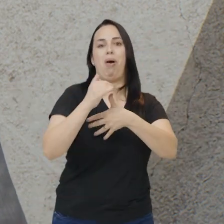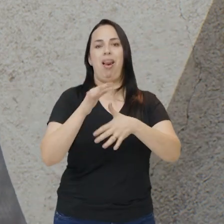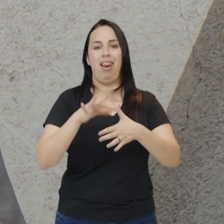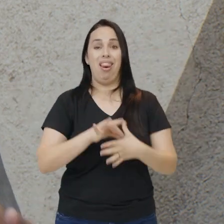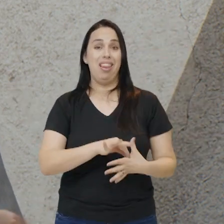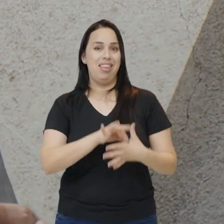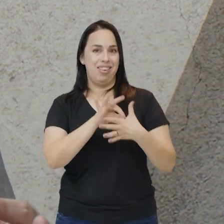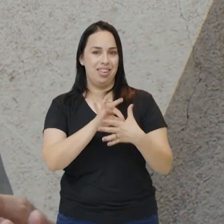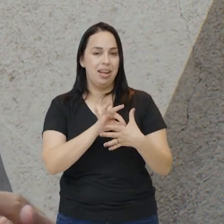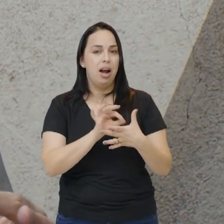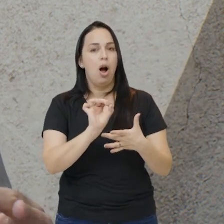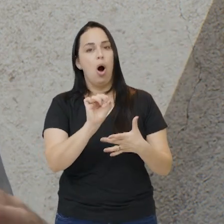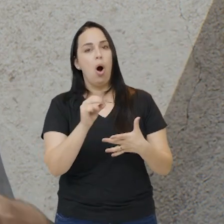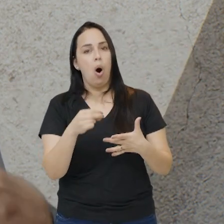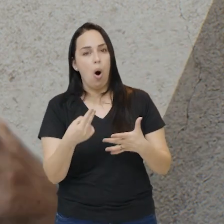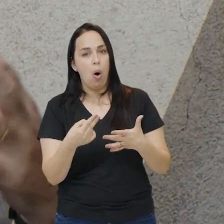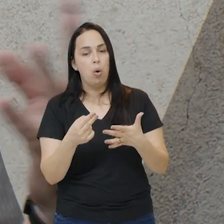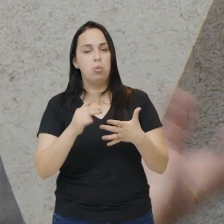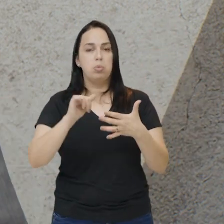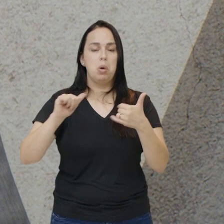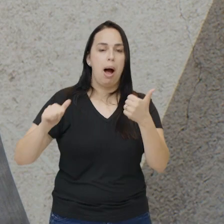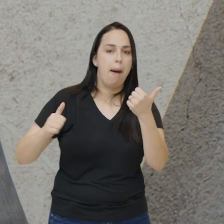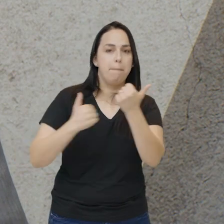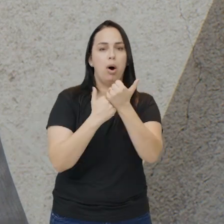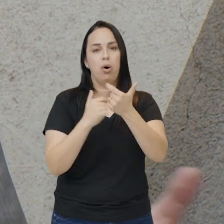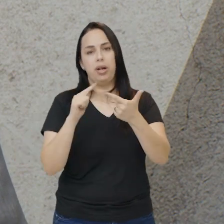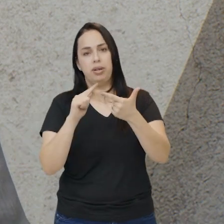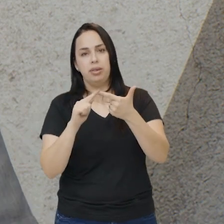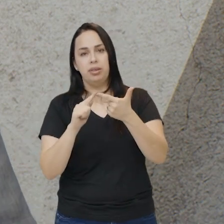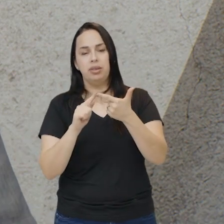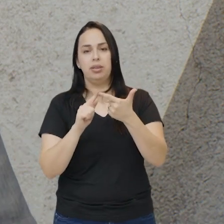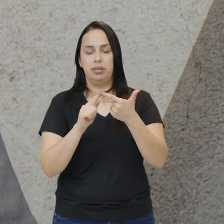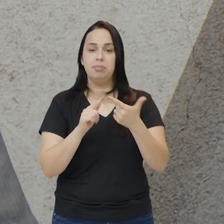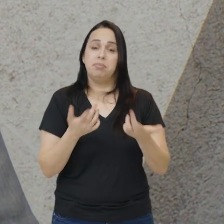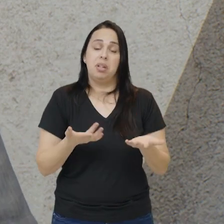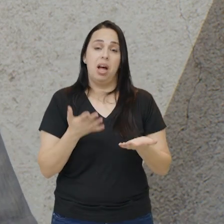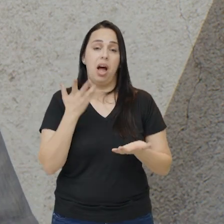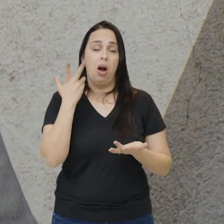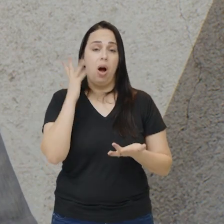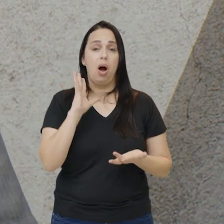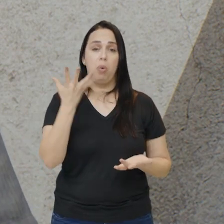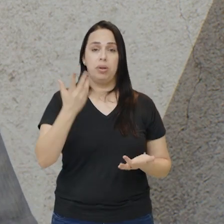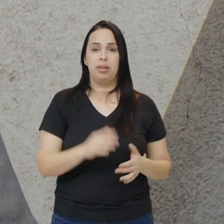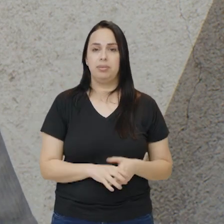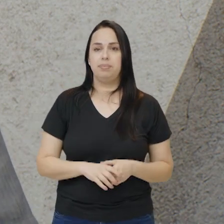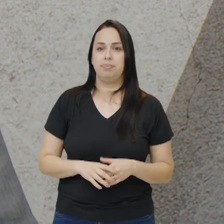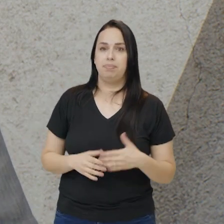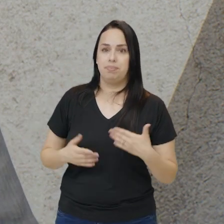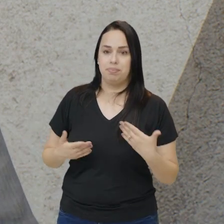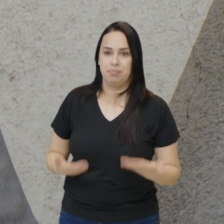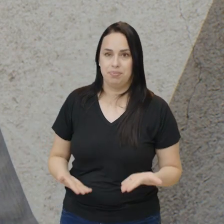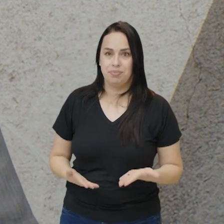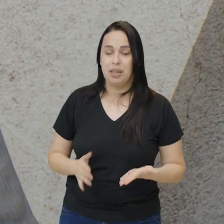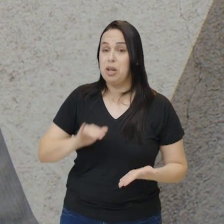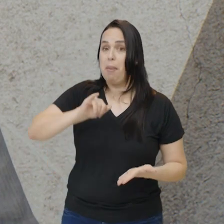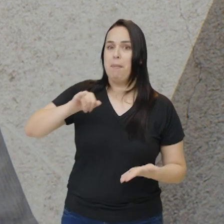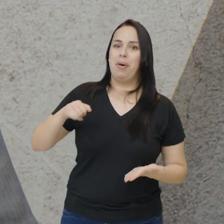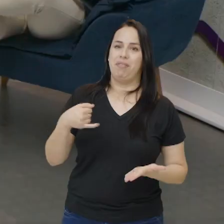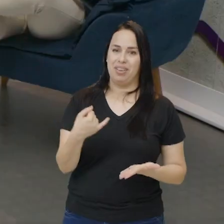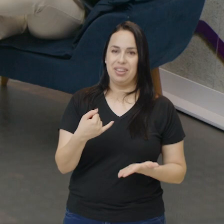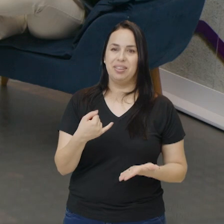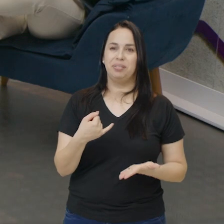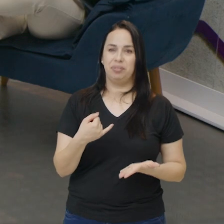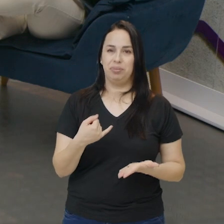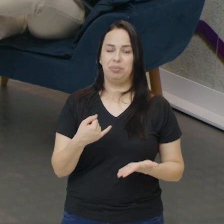de liderança ou assumindo um cargo de apoio, por exemplo, no atendimento, que é muito comum também acontecer. Falando, já puxando